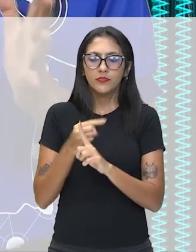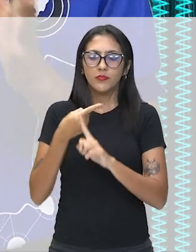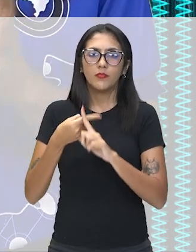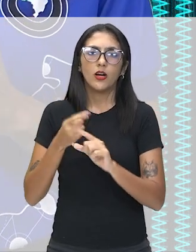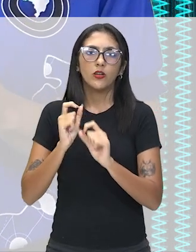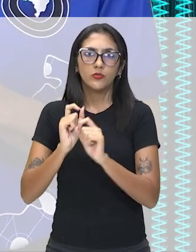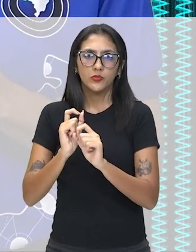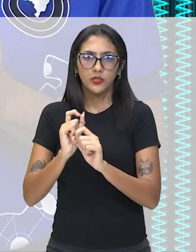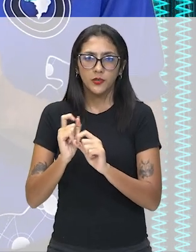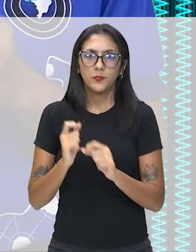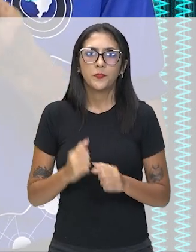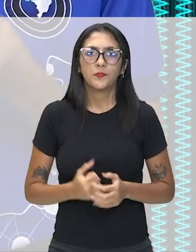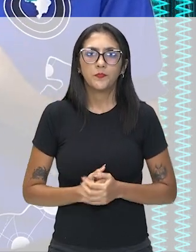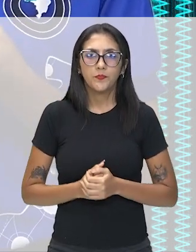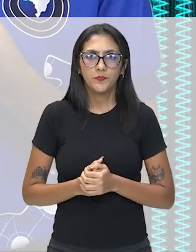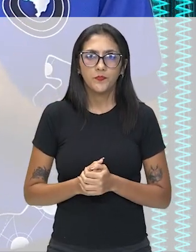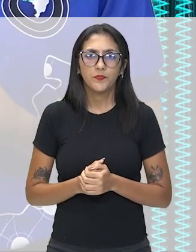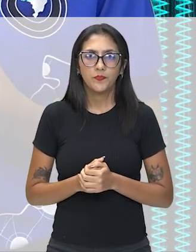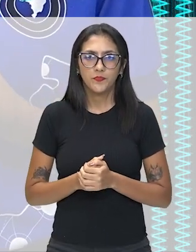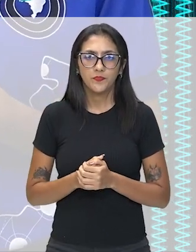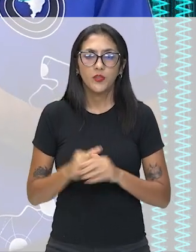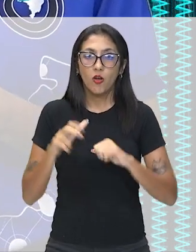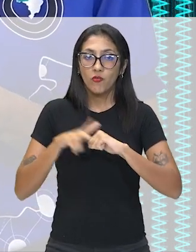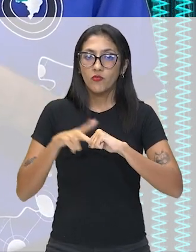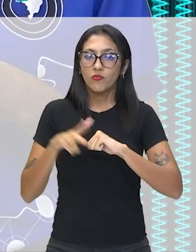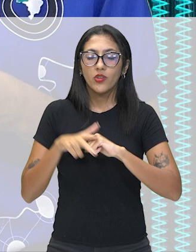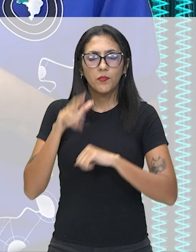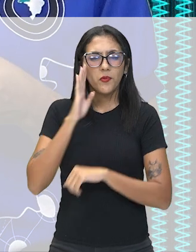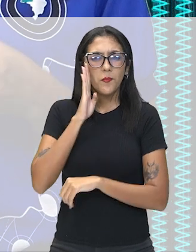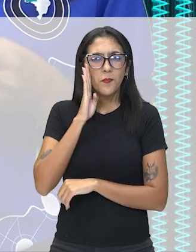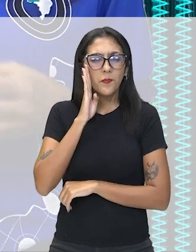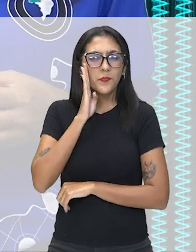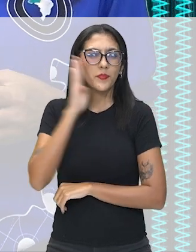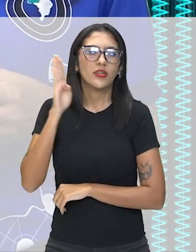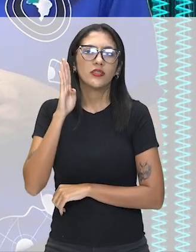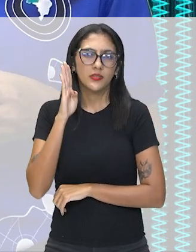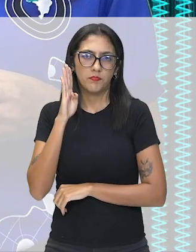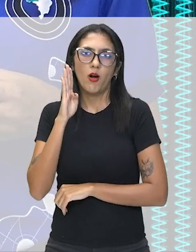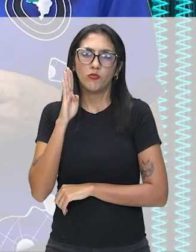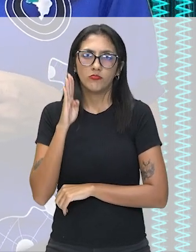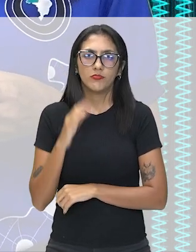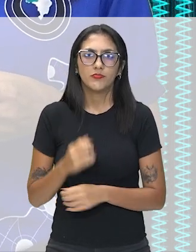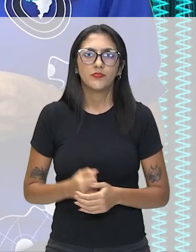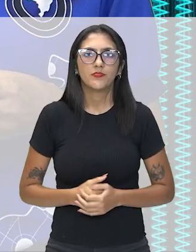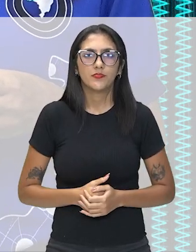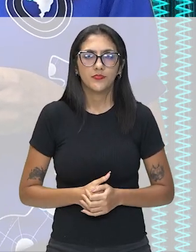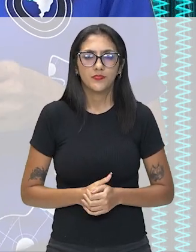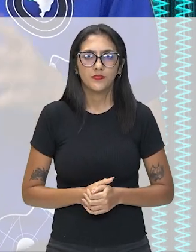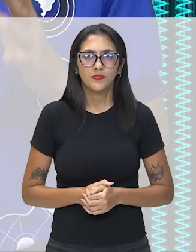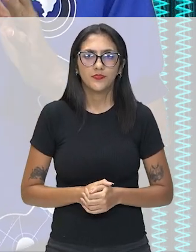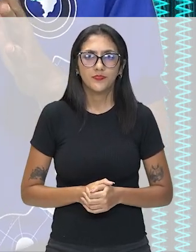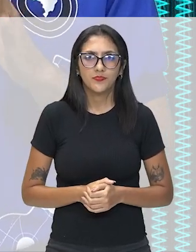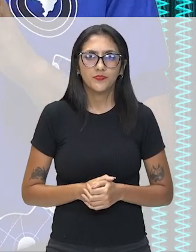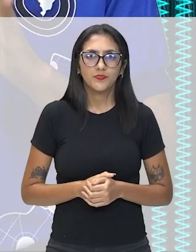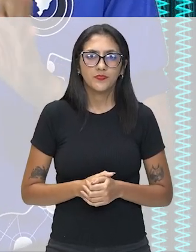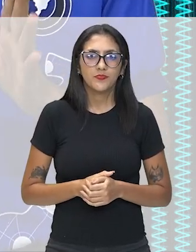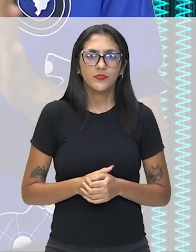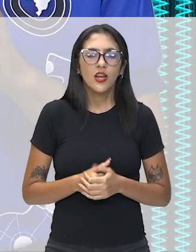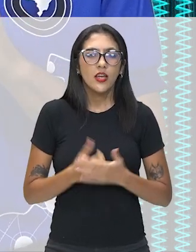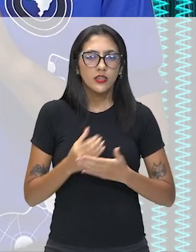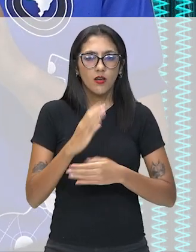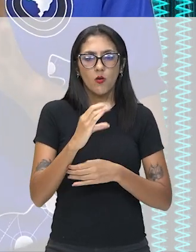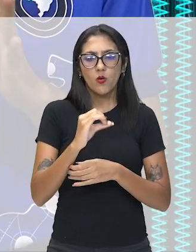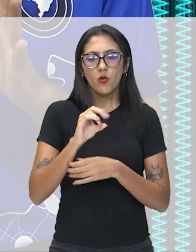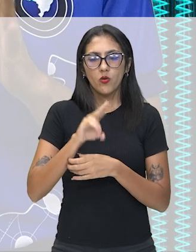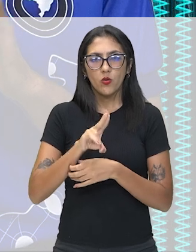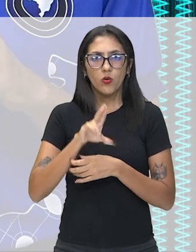o infinitivo sem o to. O que é? O verbo principal no infinitivo sem o to, certo? Então, o could está sempre